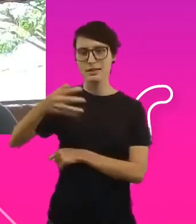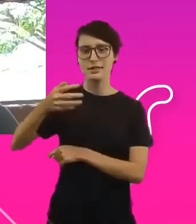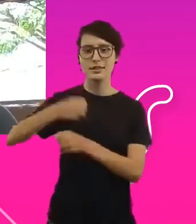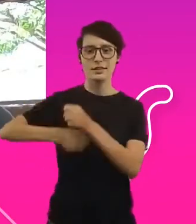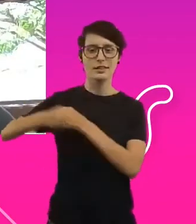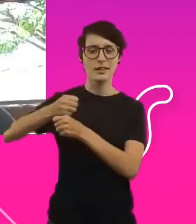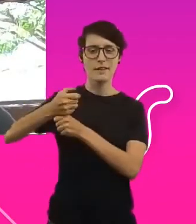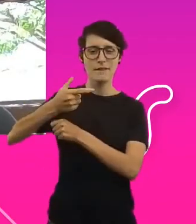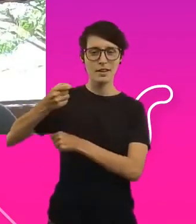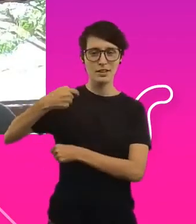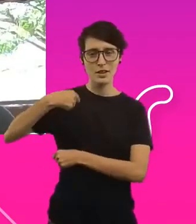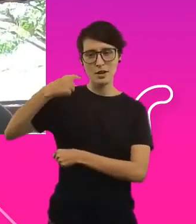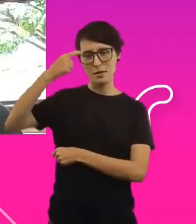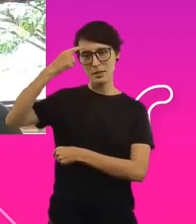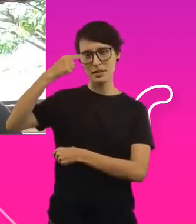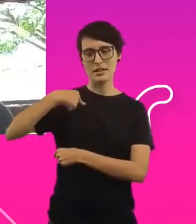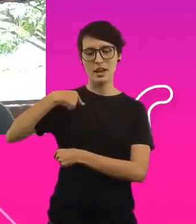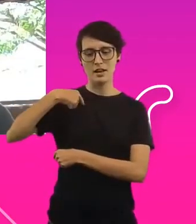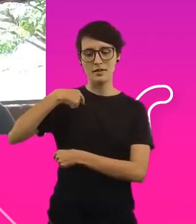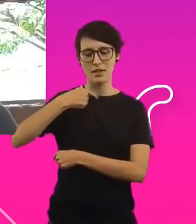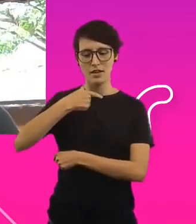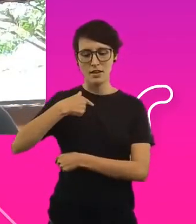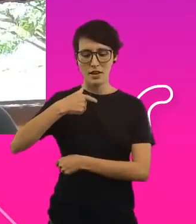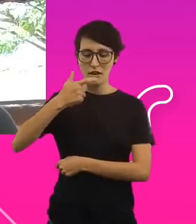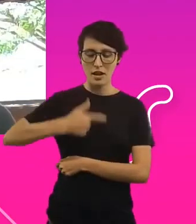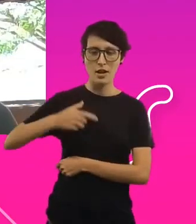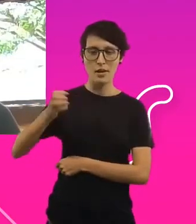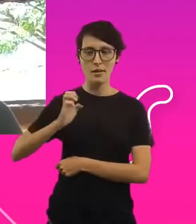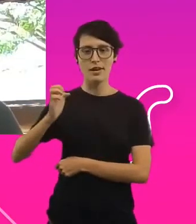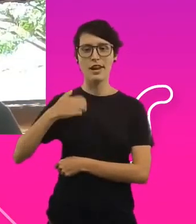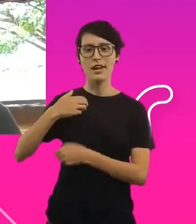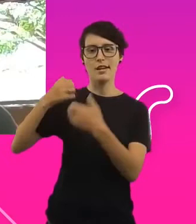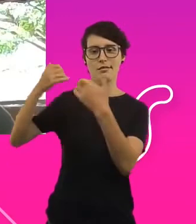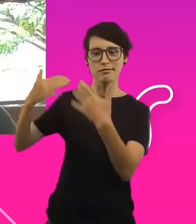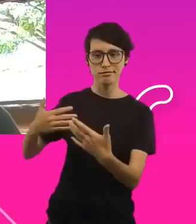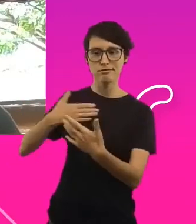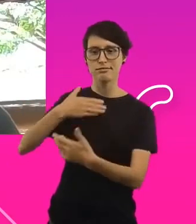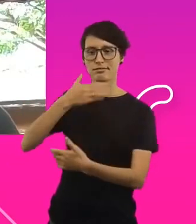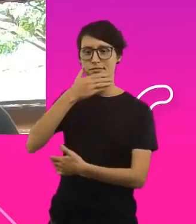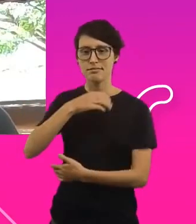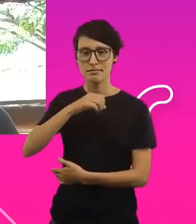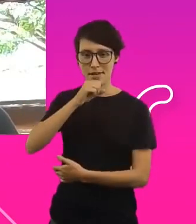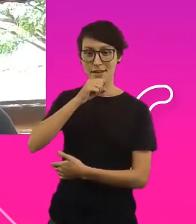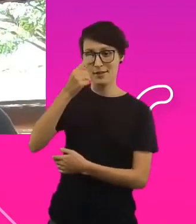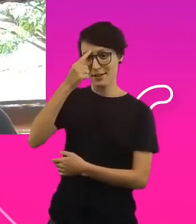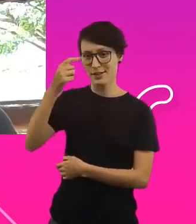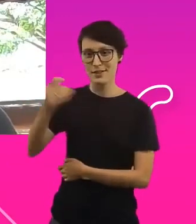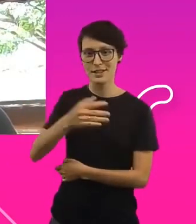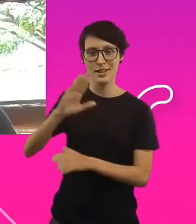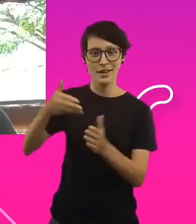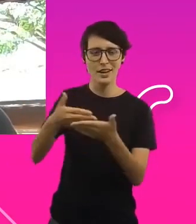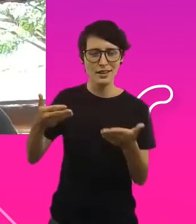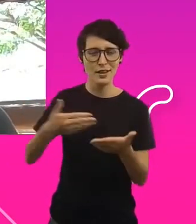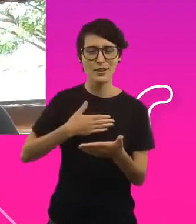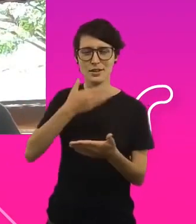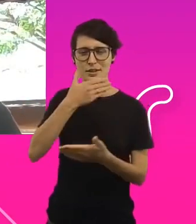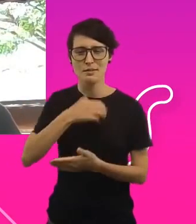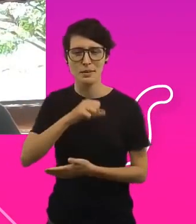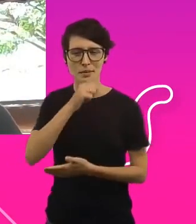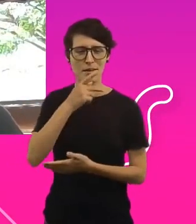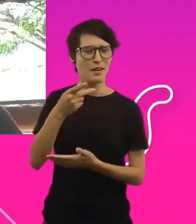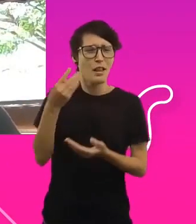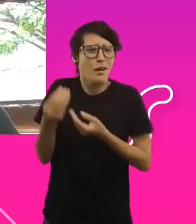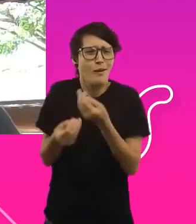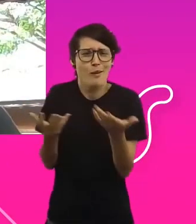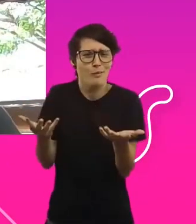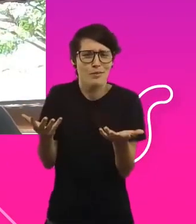era uma pessoa gay, e eu contei isso para os meus pais, e essa foi a primeira inovação, porque até hoje meu pai se pergunta de onde eu tirei essa ideia.